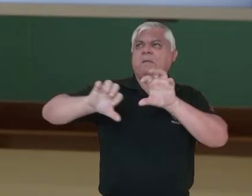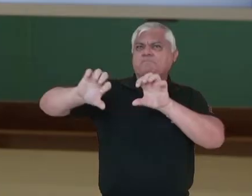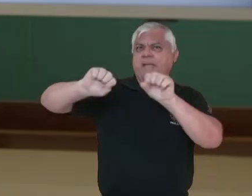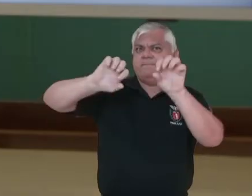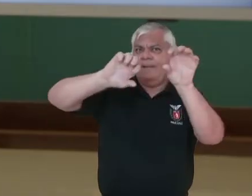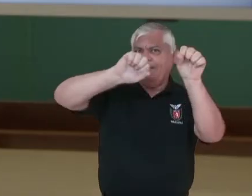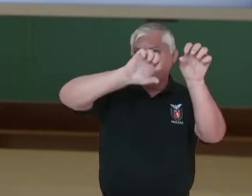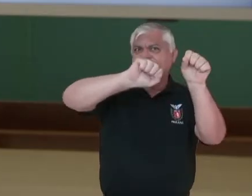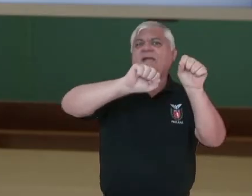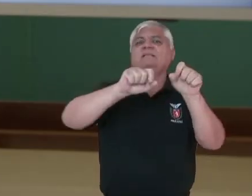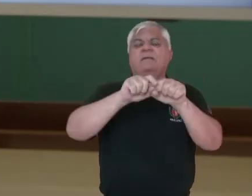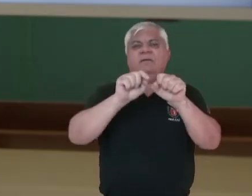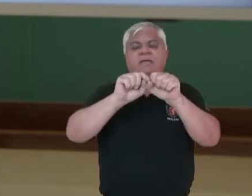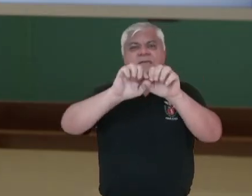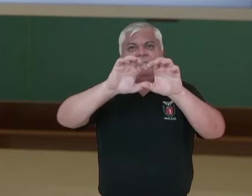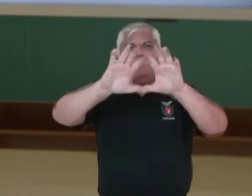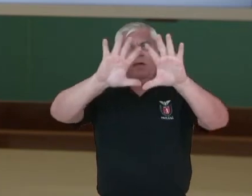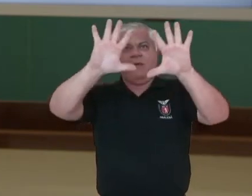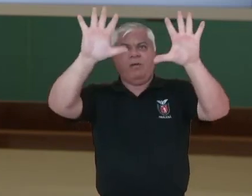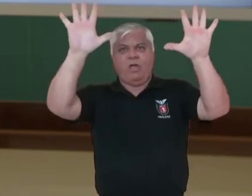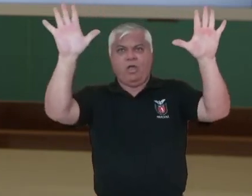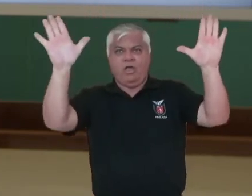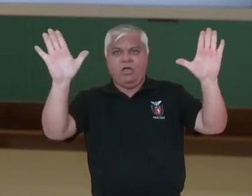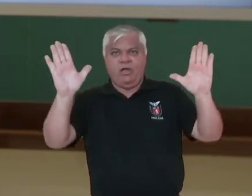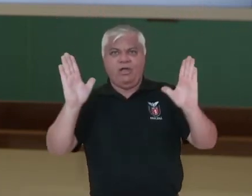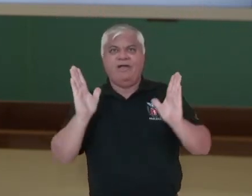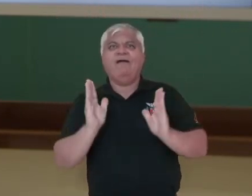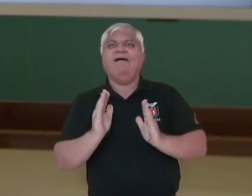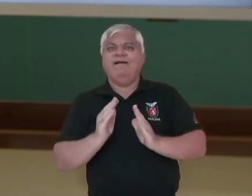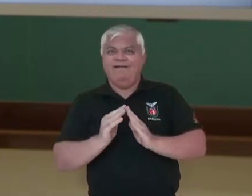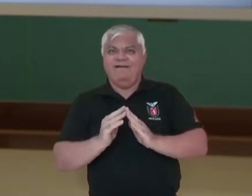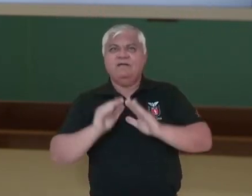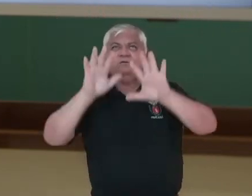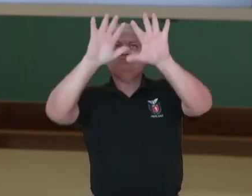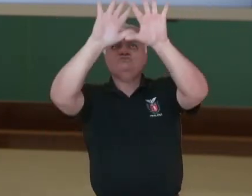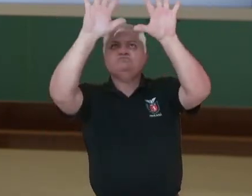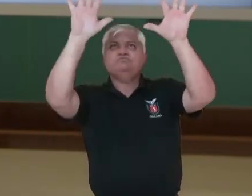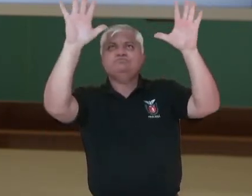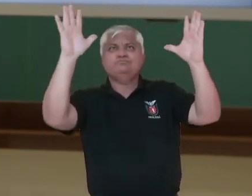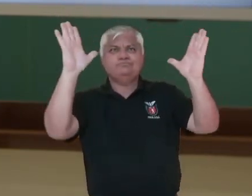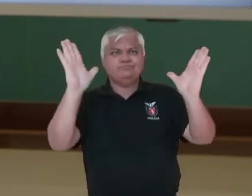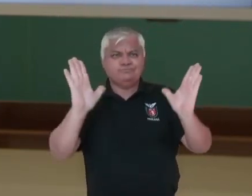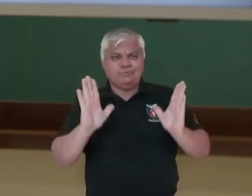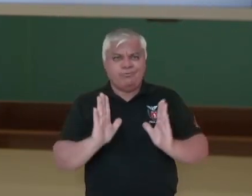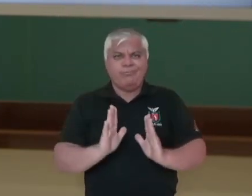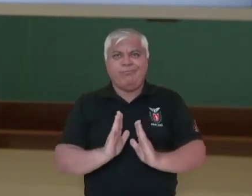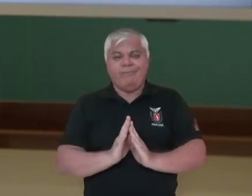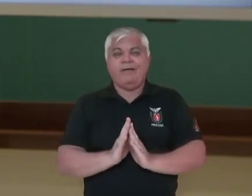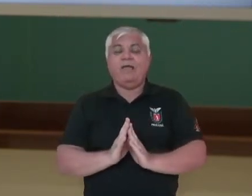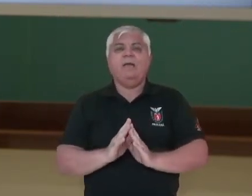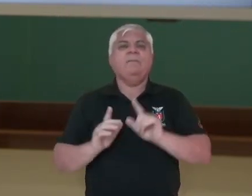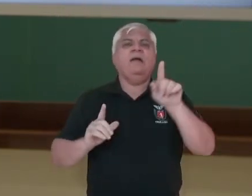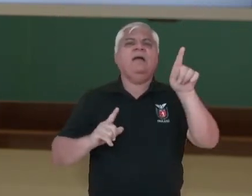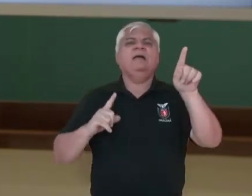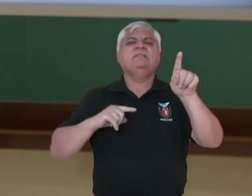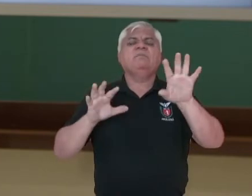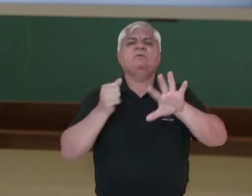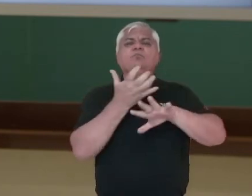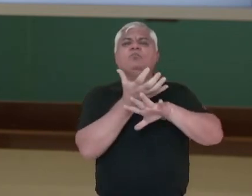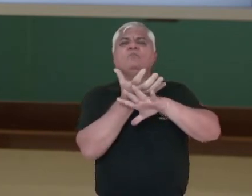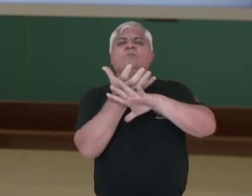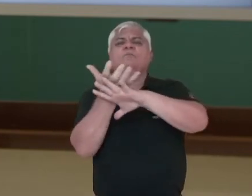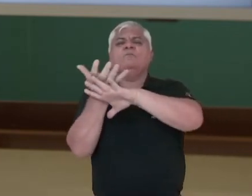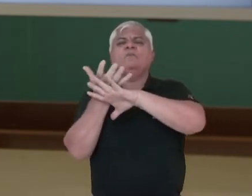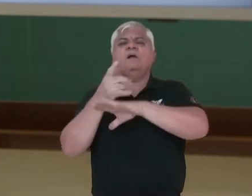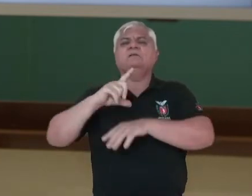nós vimos da expansão do território, a busca pelas chamadas drogas do sertão. O que eram essas chamadas drogas